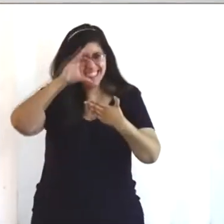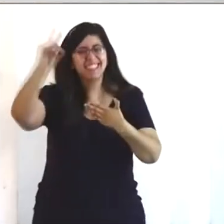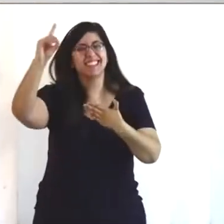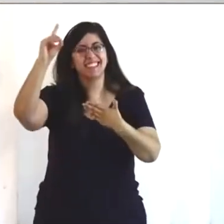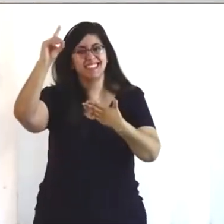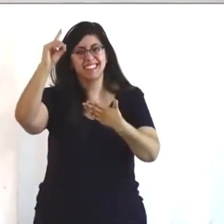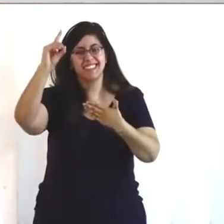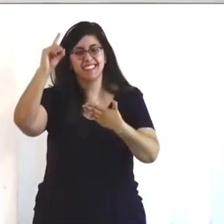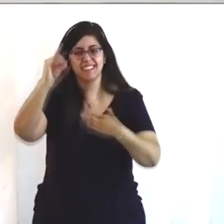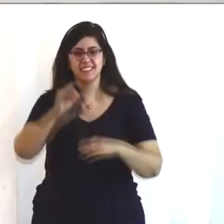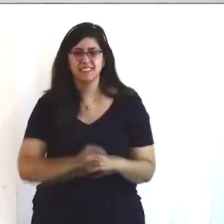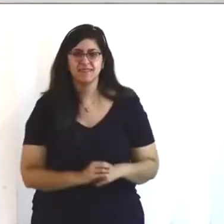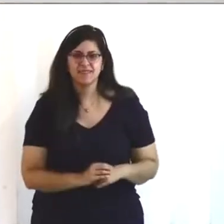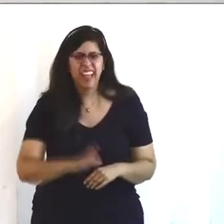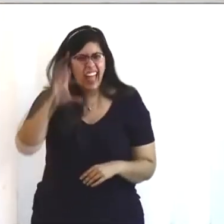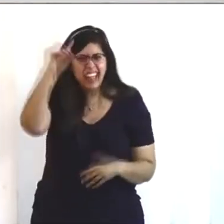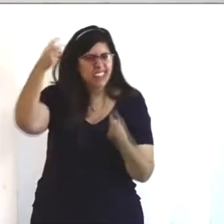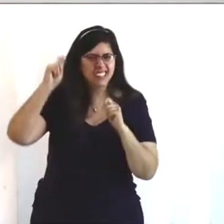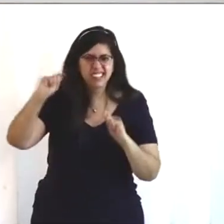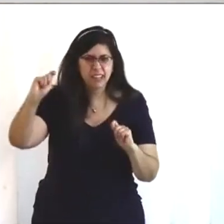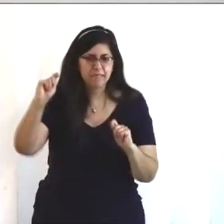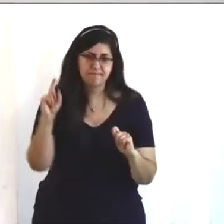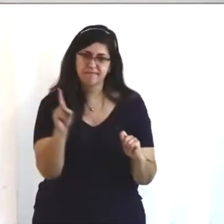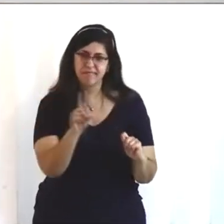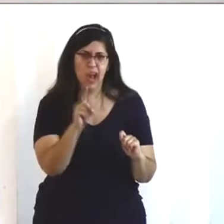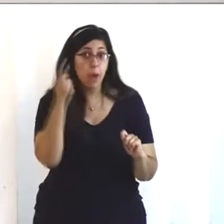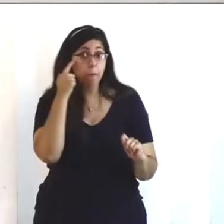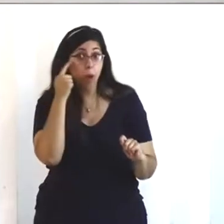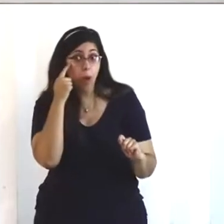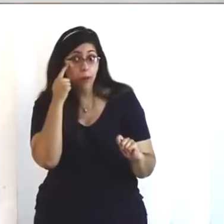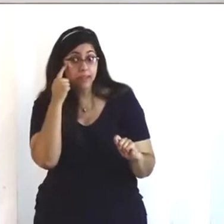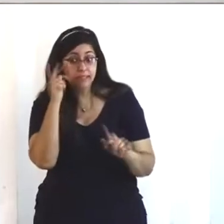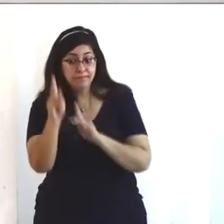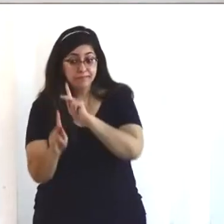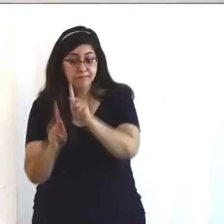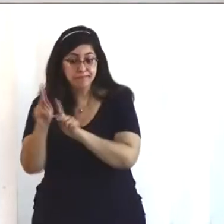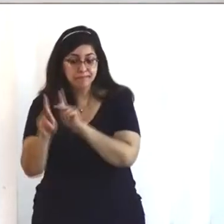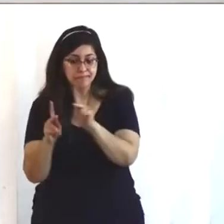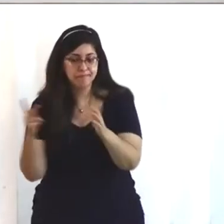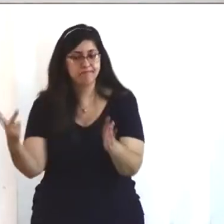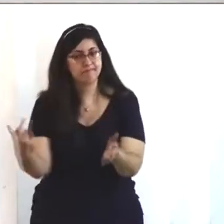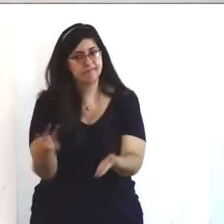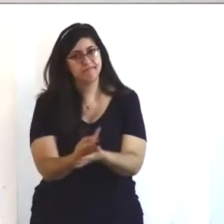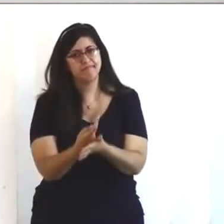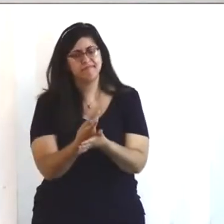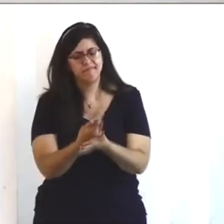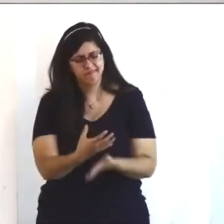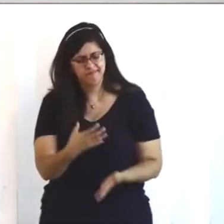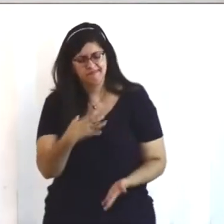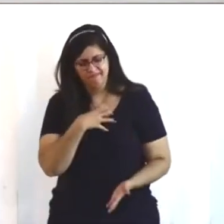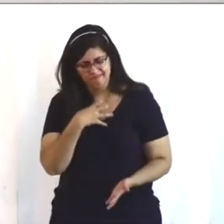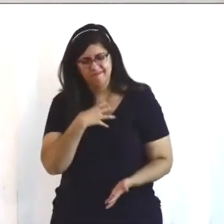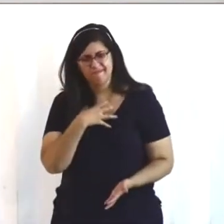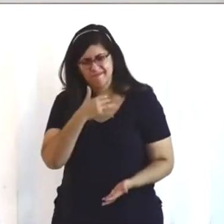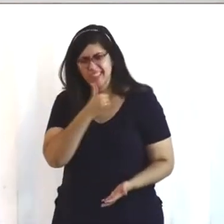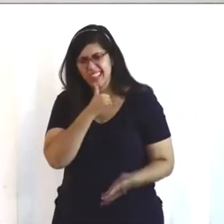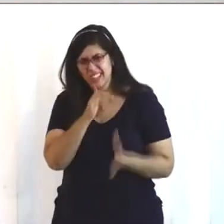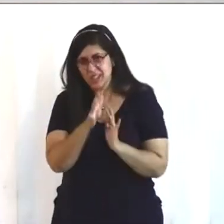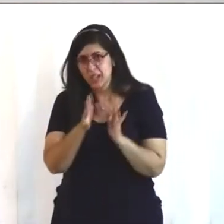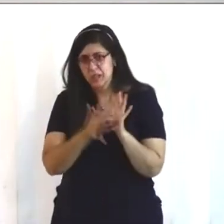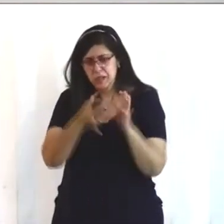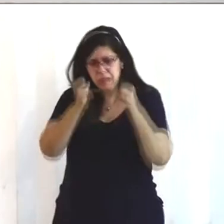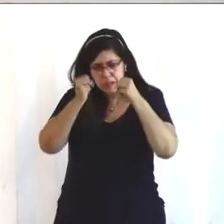Deus, não vinha de Deus. Esse é o ponto em que Jesus se detém para explicar